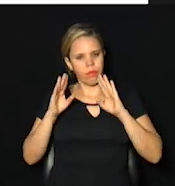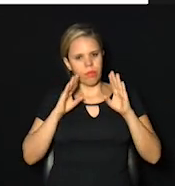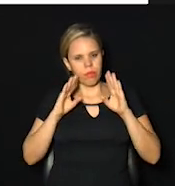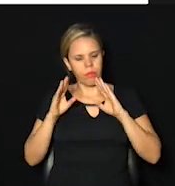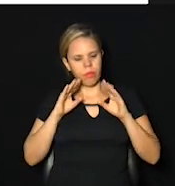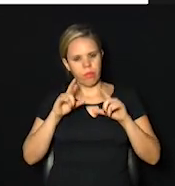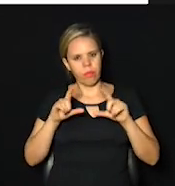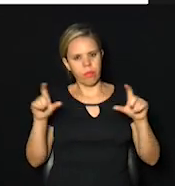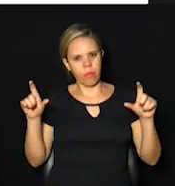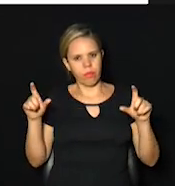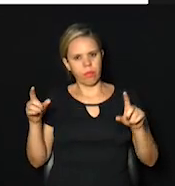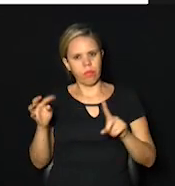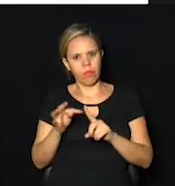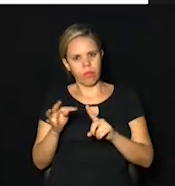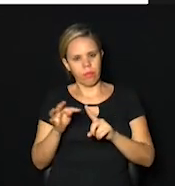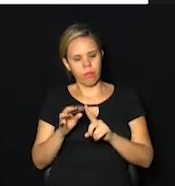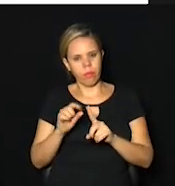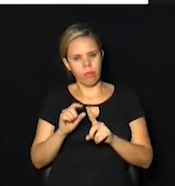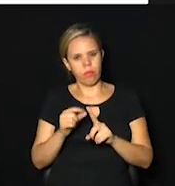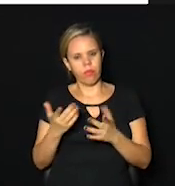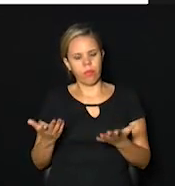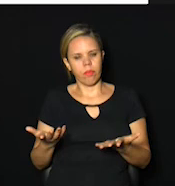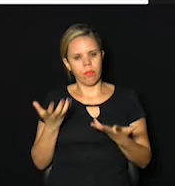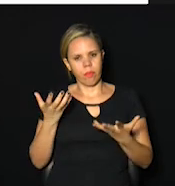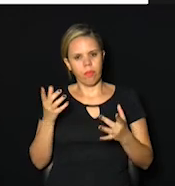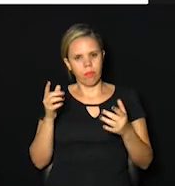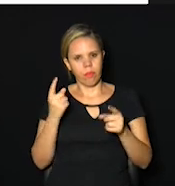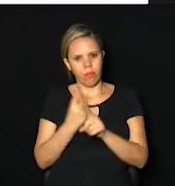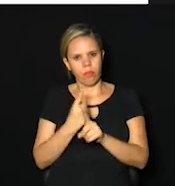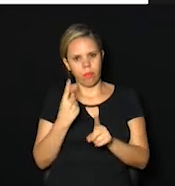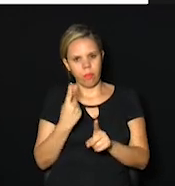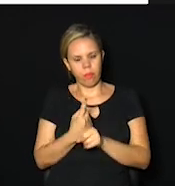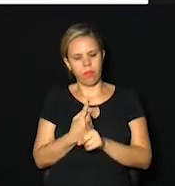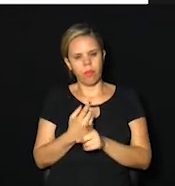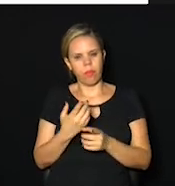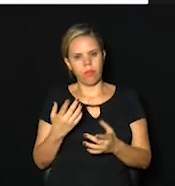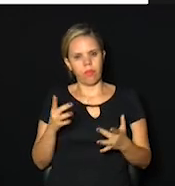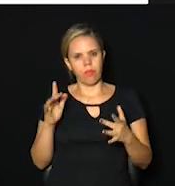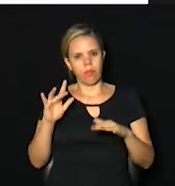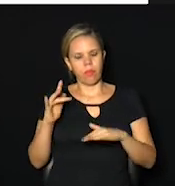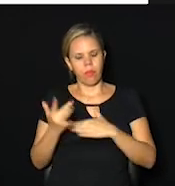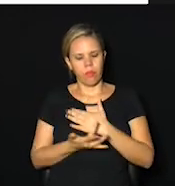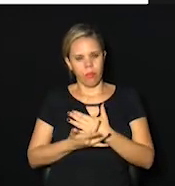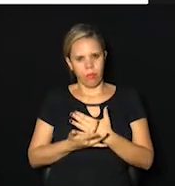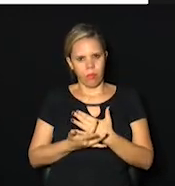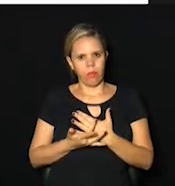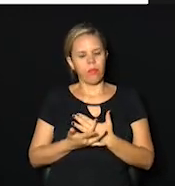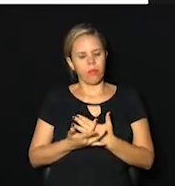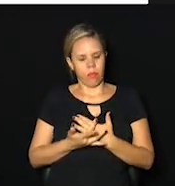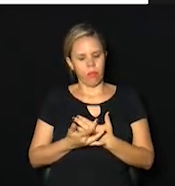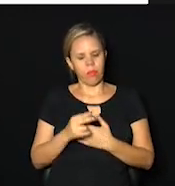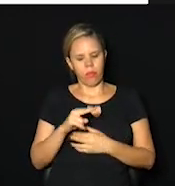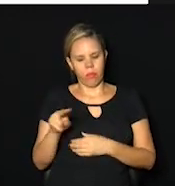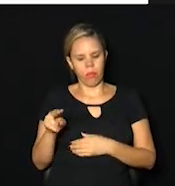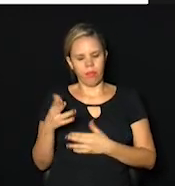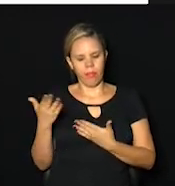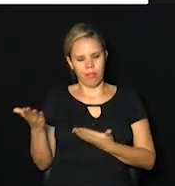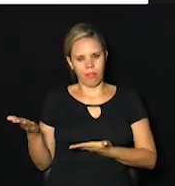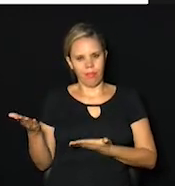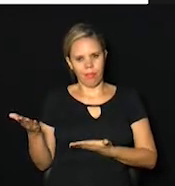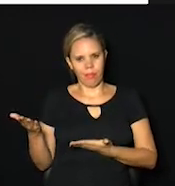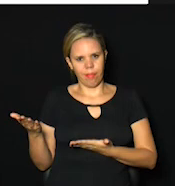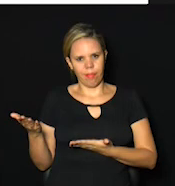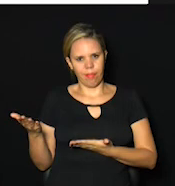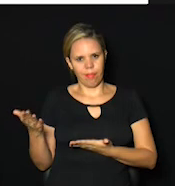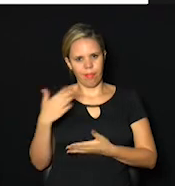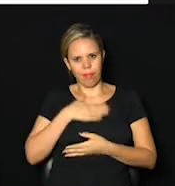facebook.com/KleberCarrilho, Twitter também é Kleber Carrilho. Onde vocês quiserem me encontrar nas redes sociais, o nome é este, tá bom? Então foi